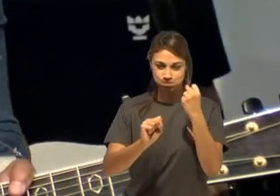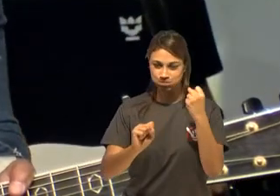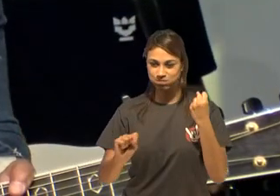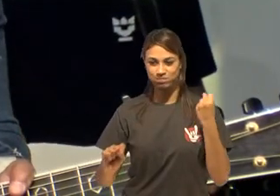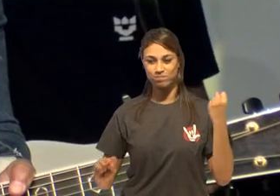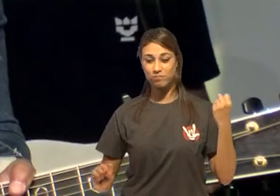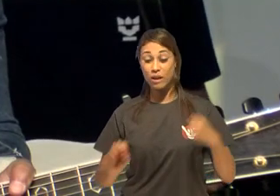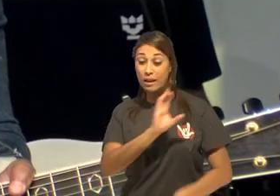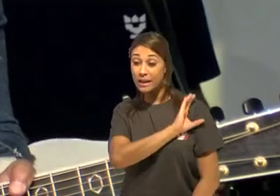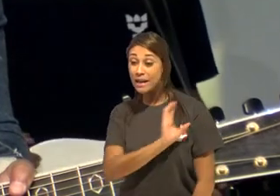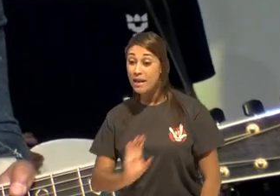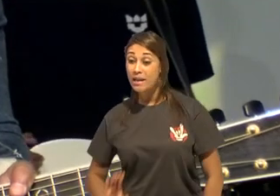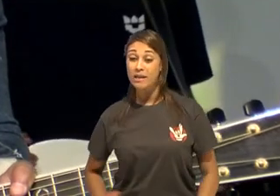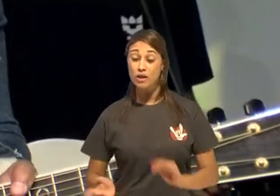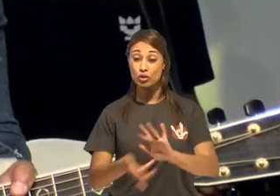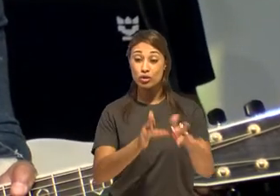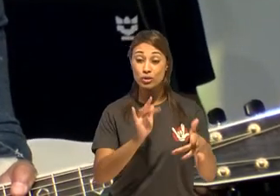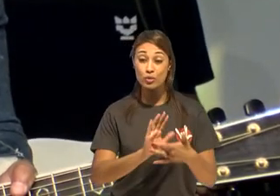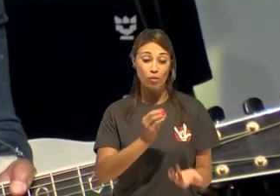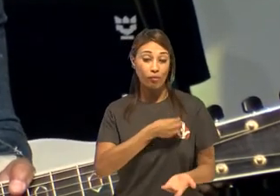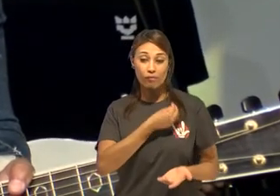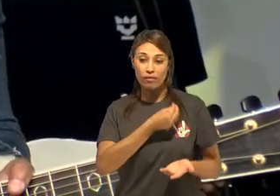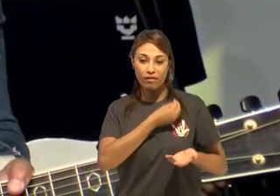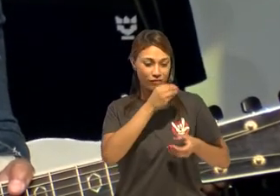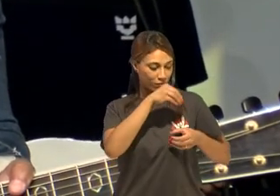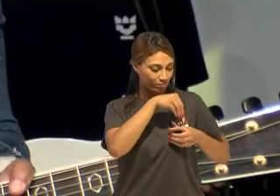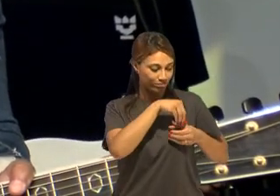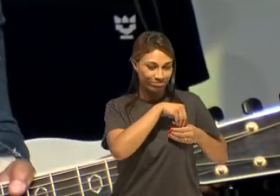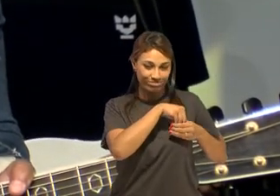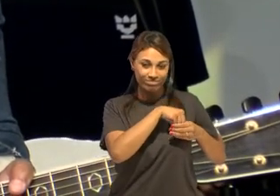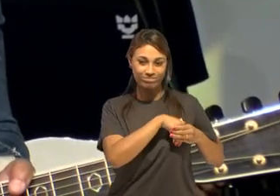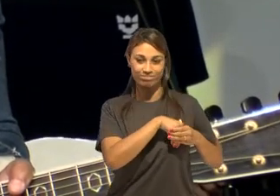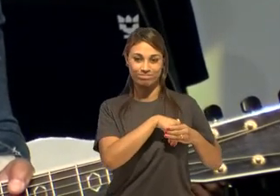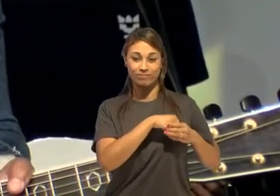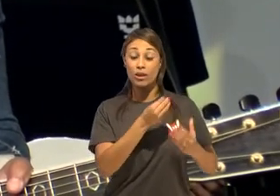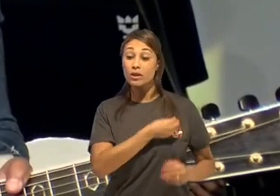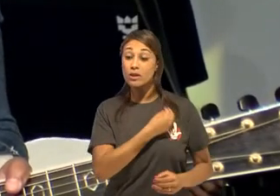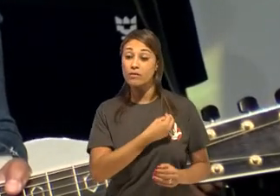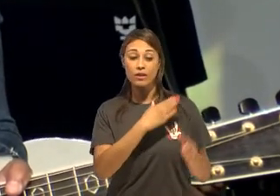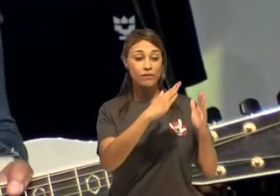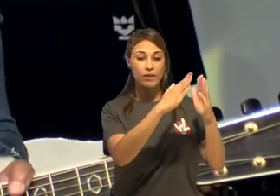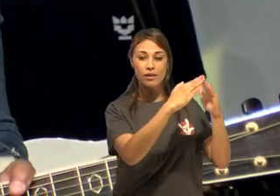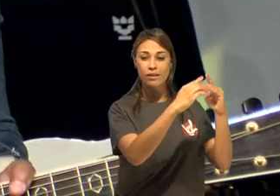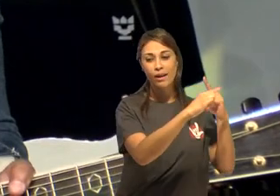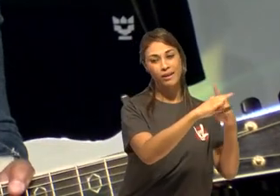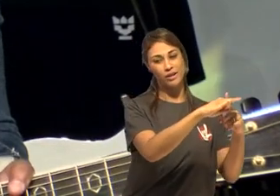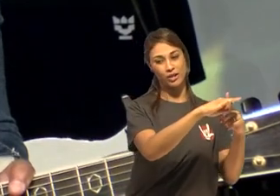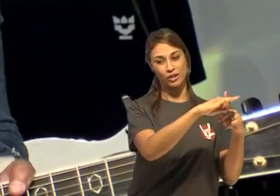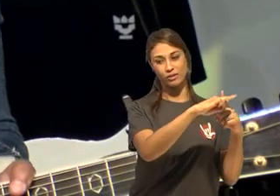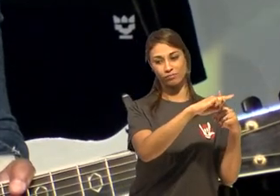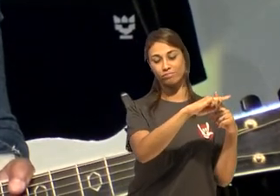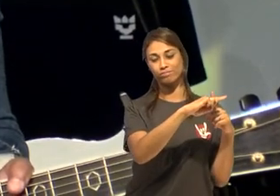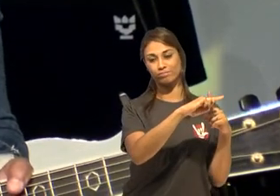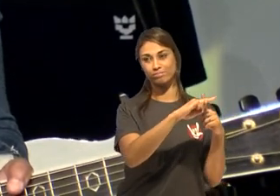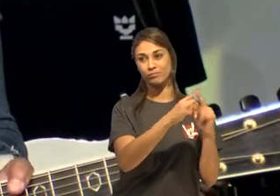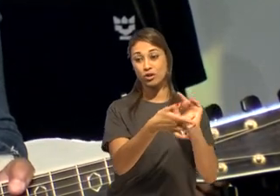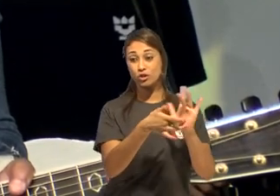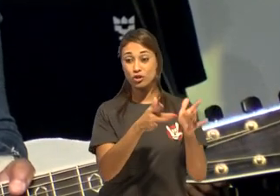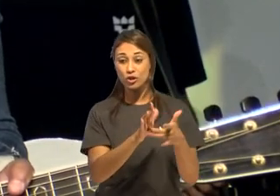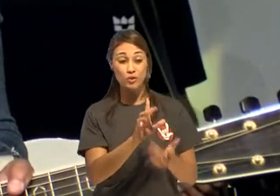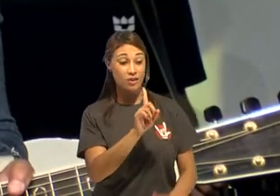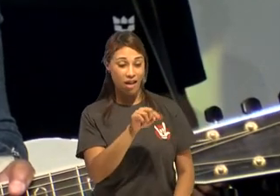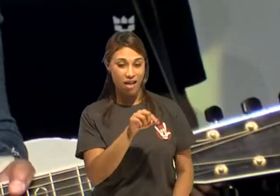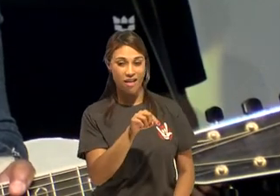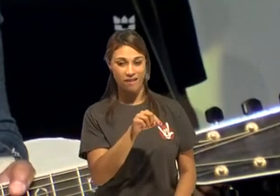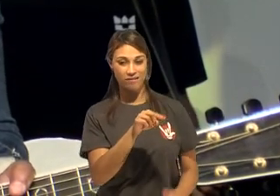Cristo Jesus, que vive em nós, que vive na igreja, tu és o grande eu sou. E nós te